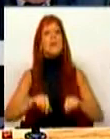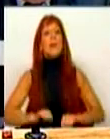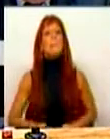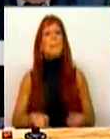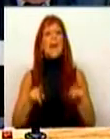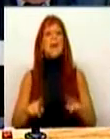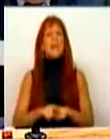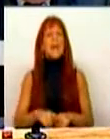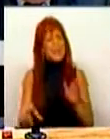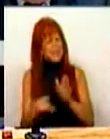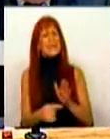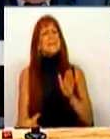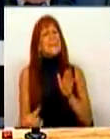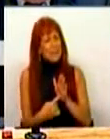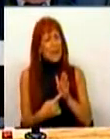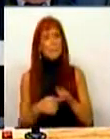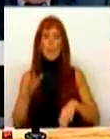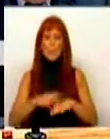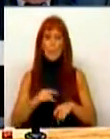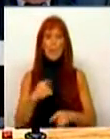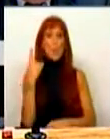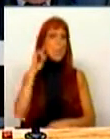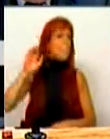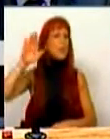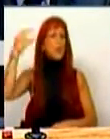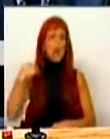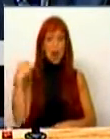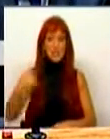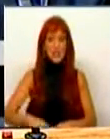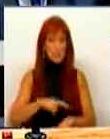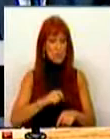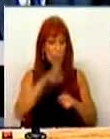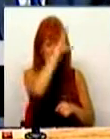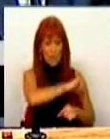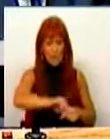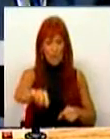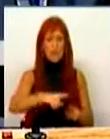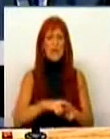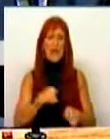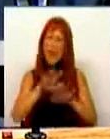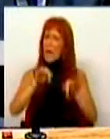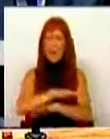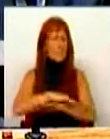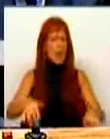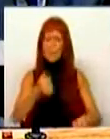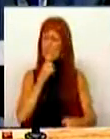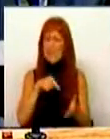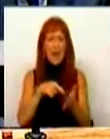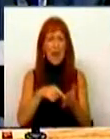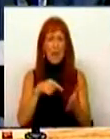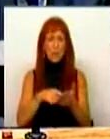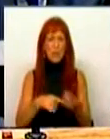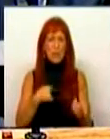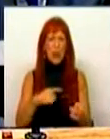vista legislativo. E foi por isso que uma das prioridades que tivemos nesta legislatura foi ter acabado com essa medida